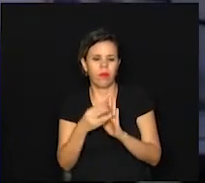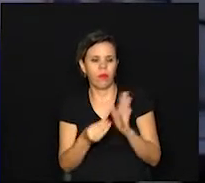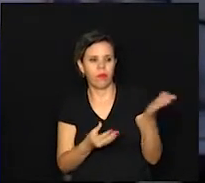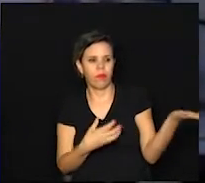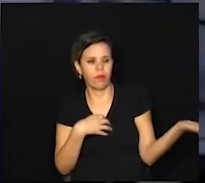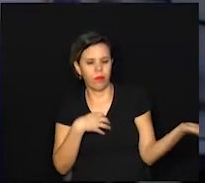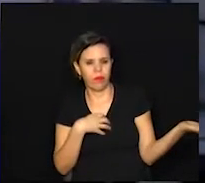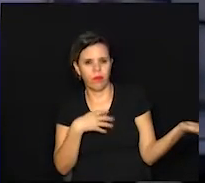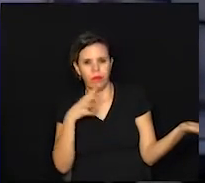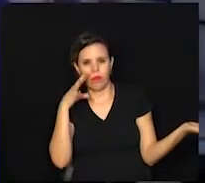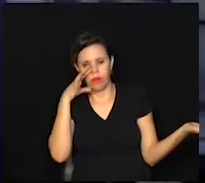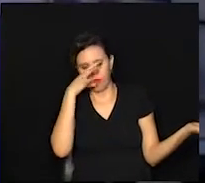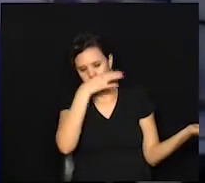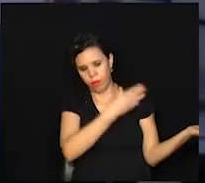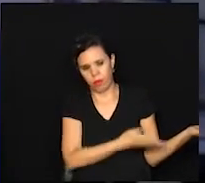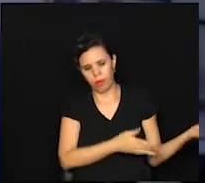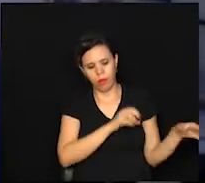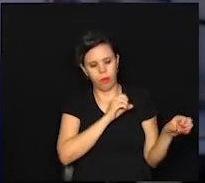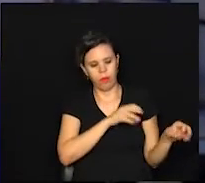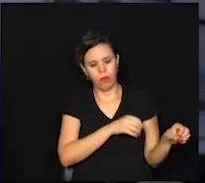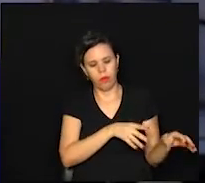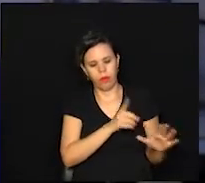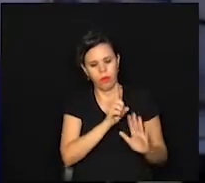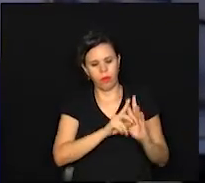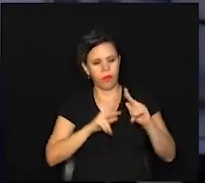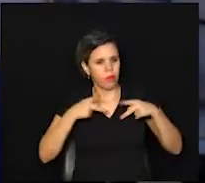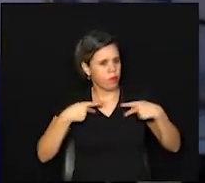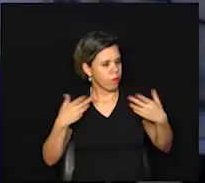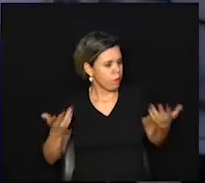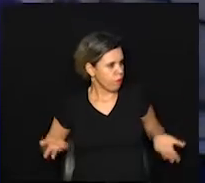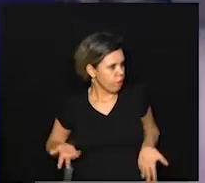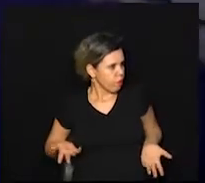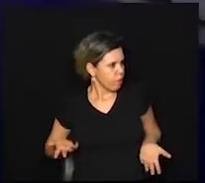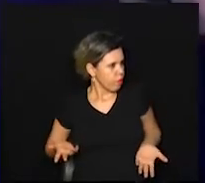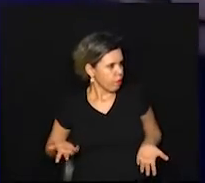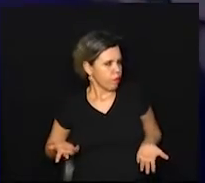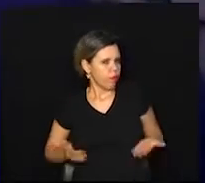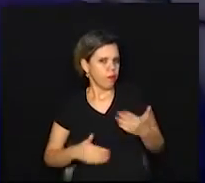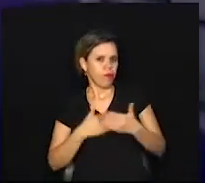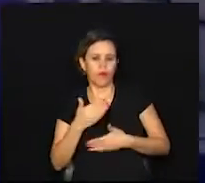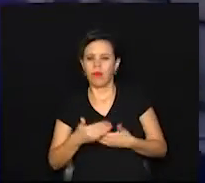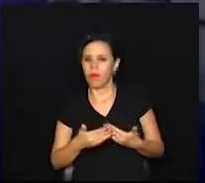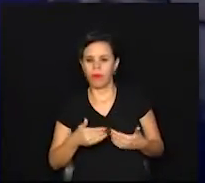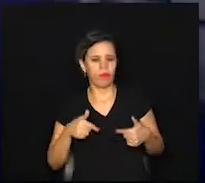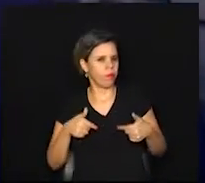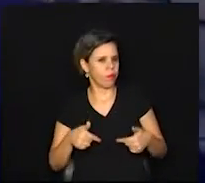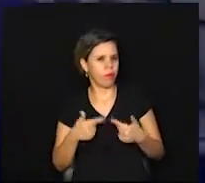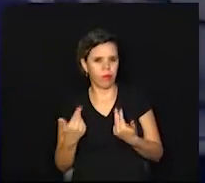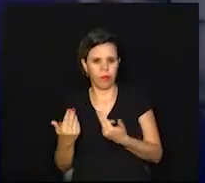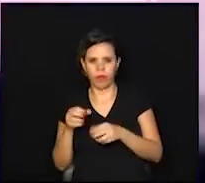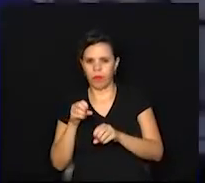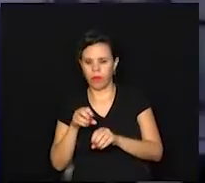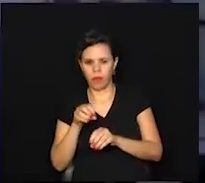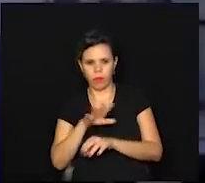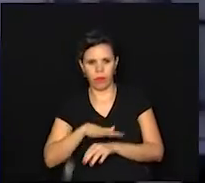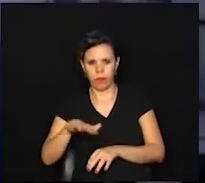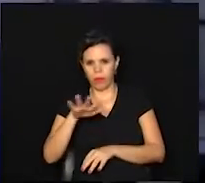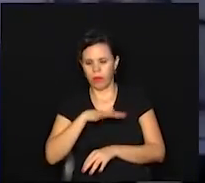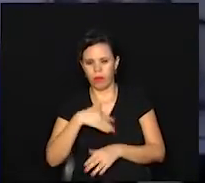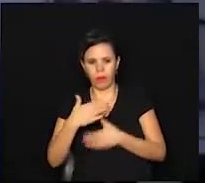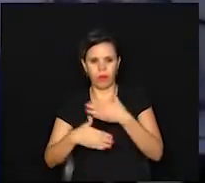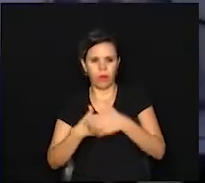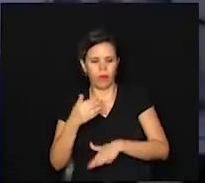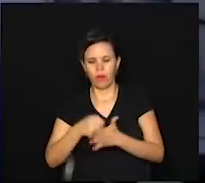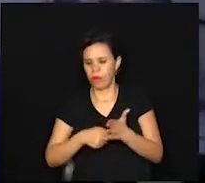sabe? É educação e direitos humanos, sabe? É um processo que nós enfrentamos como educacional os nossos processos